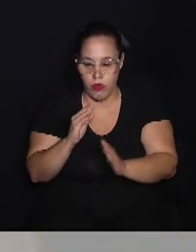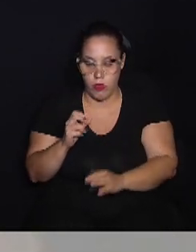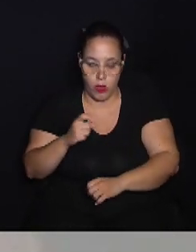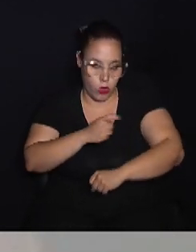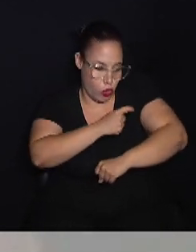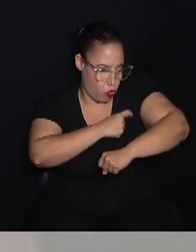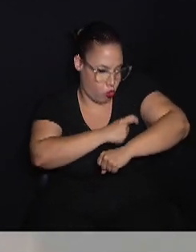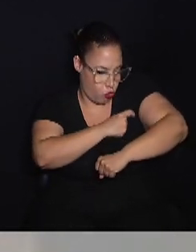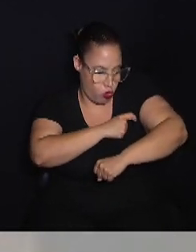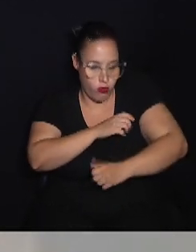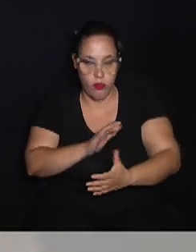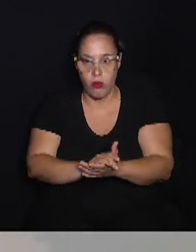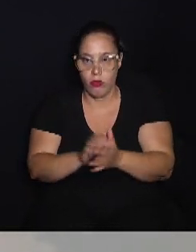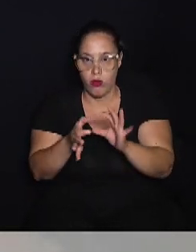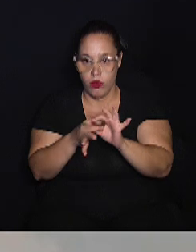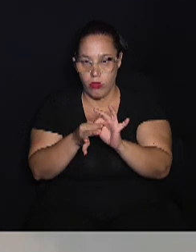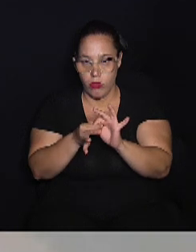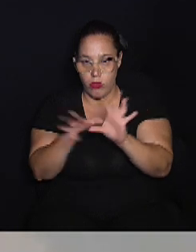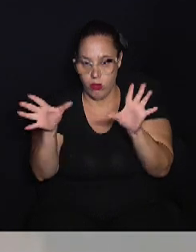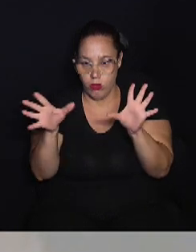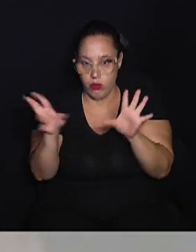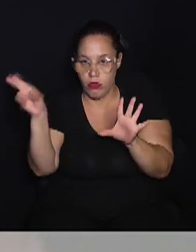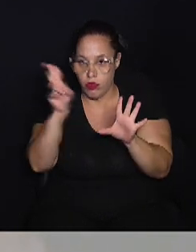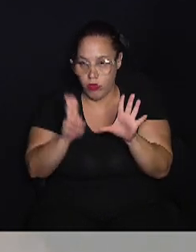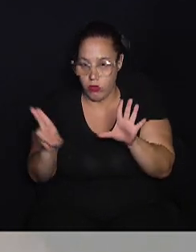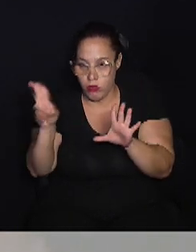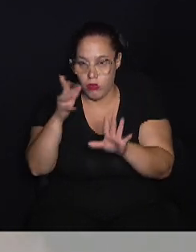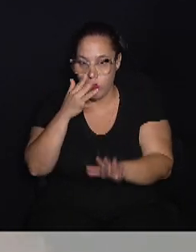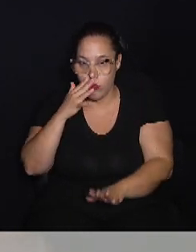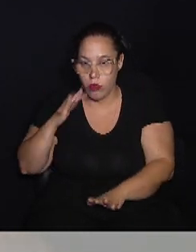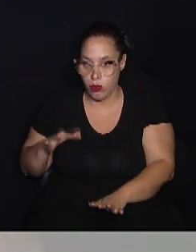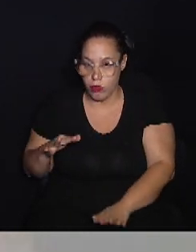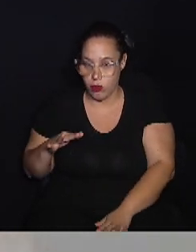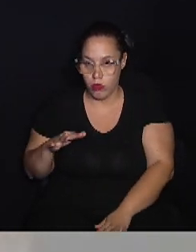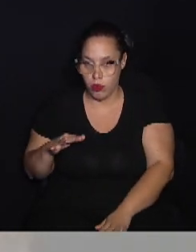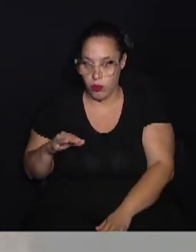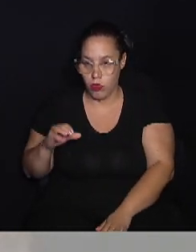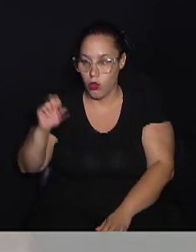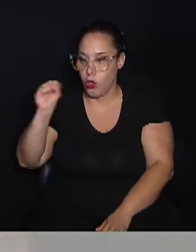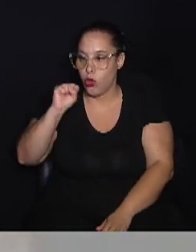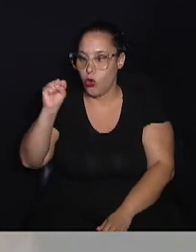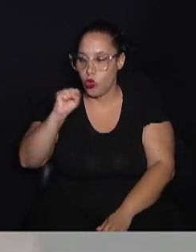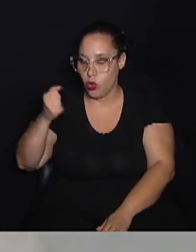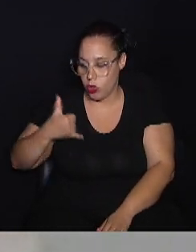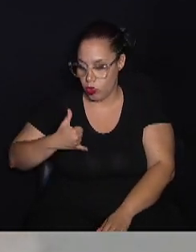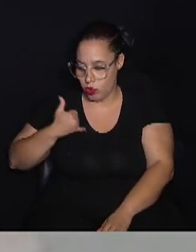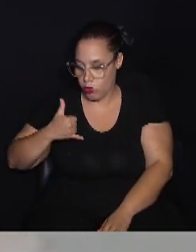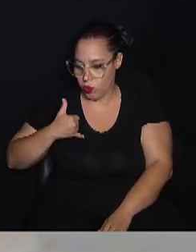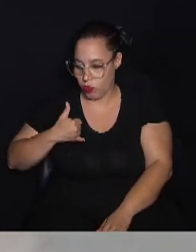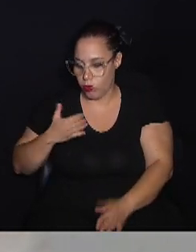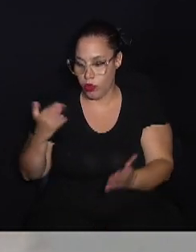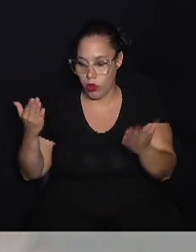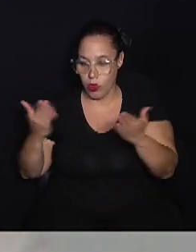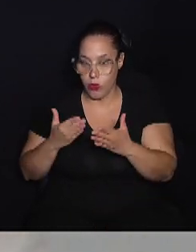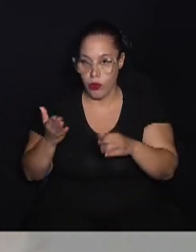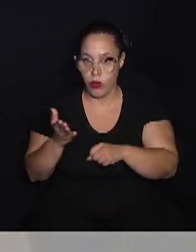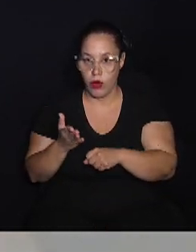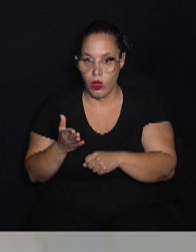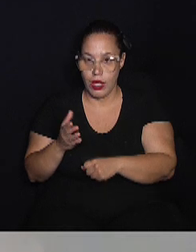desodorantes estão liberados para uso em crianças a partir dos 8 anos já os